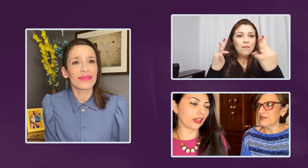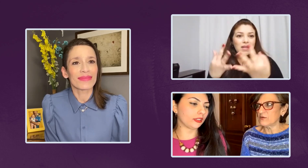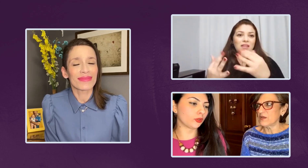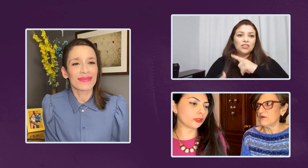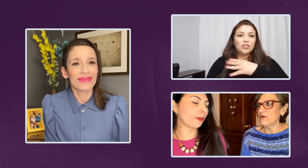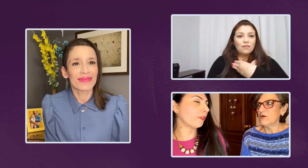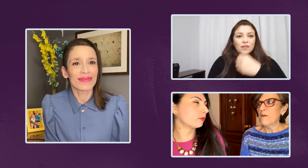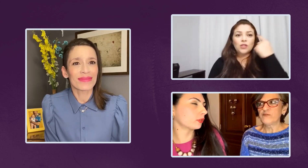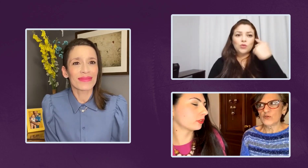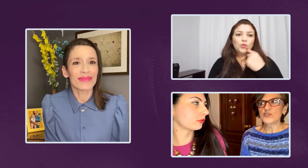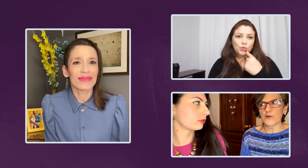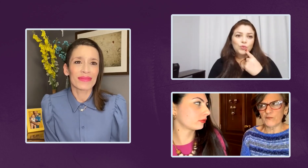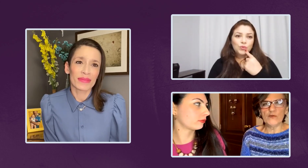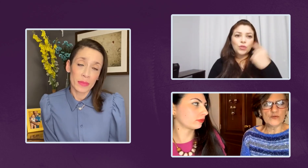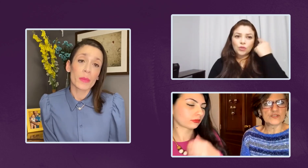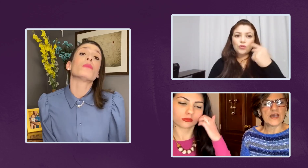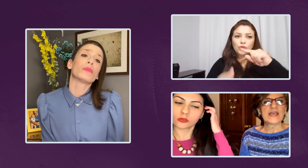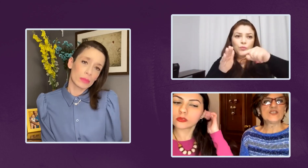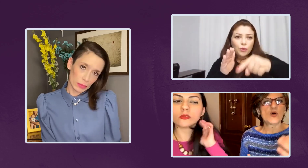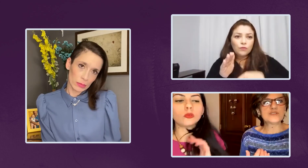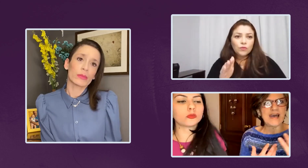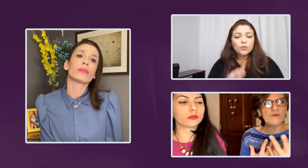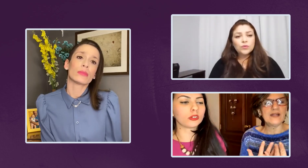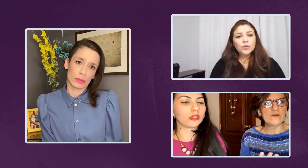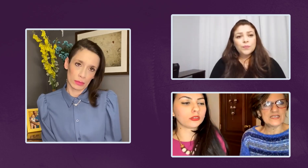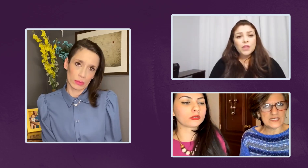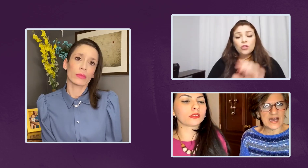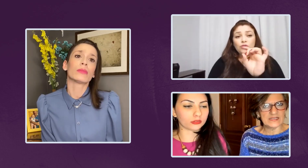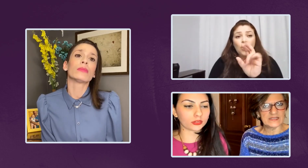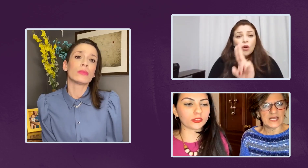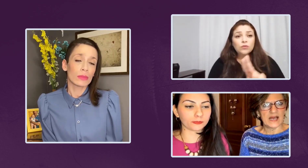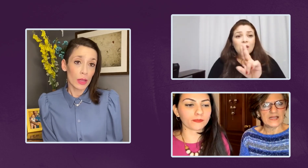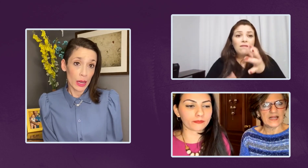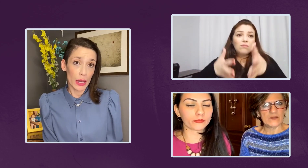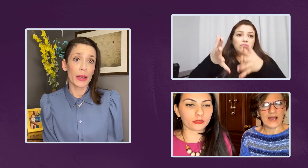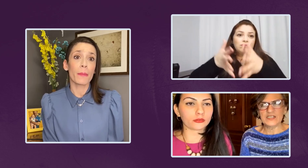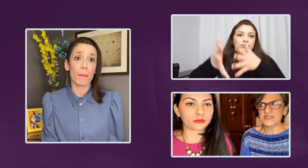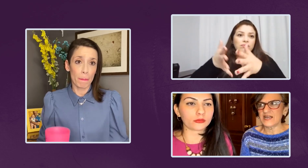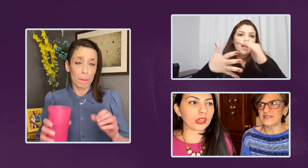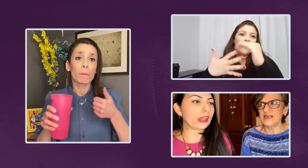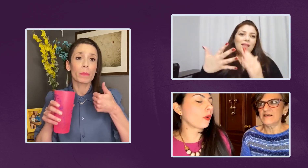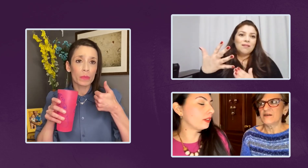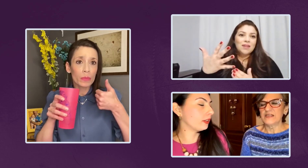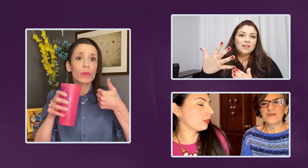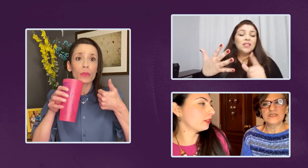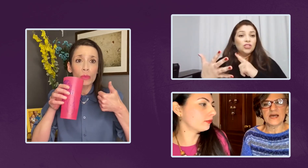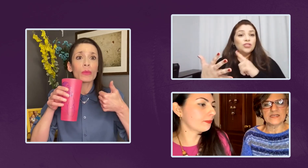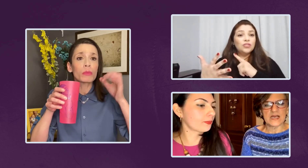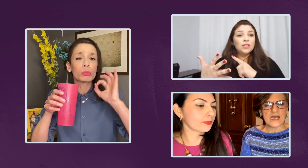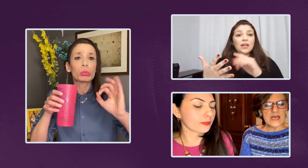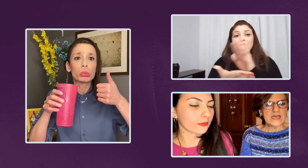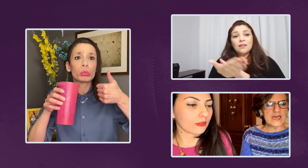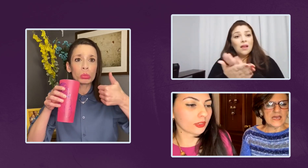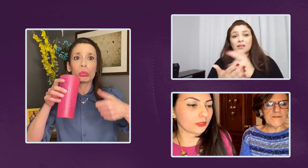fala quando surdos profundos. Surdos profundos, que só usavam a língua de sinais. Linguagem de sinais, né? Língua de